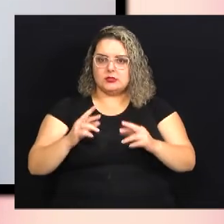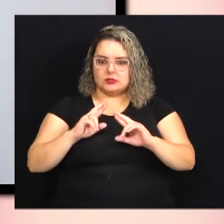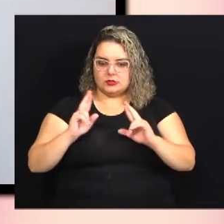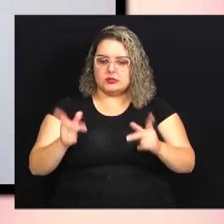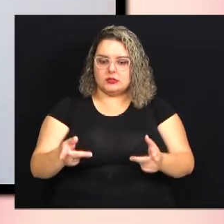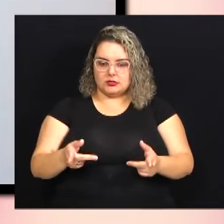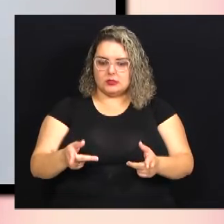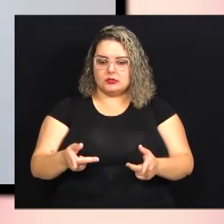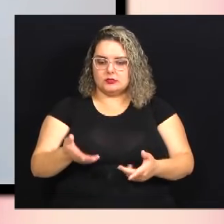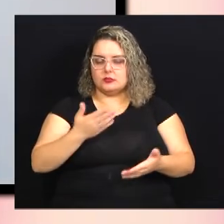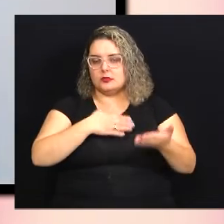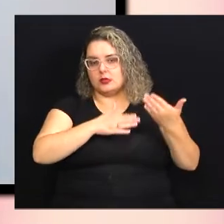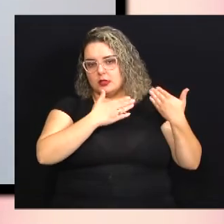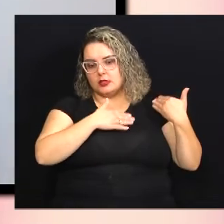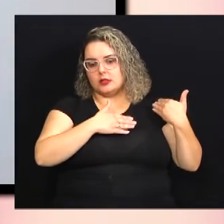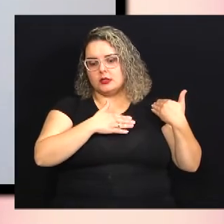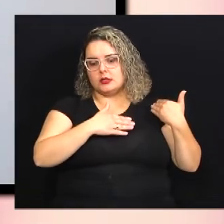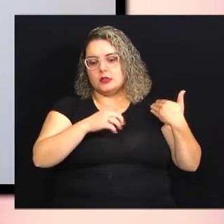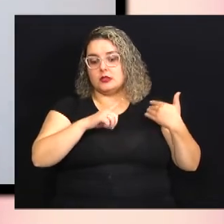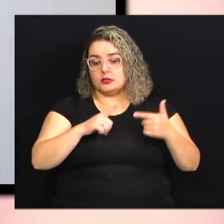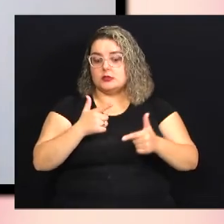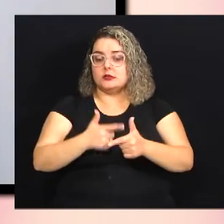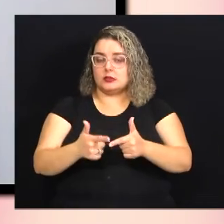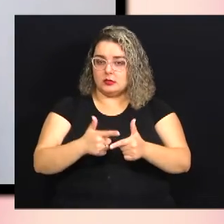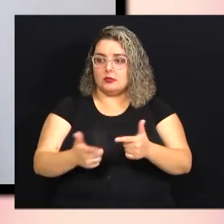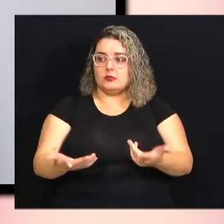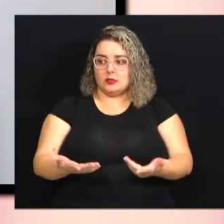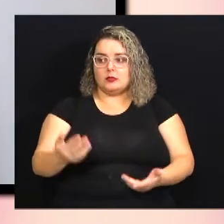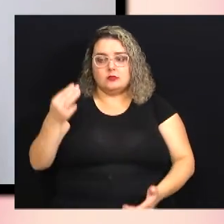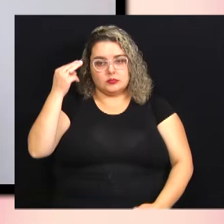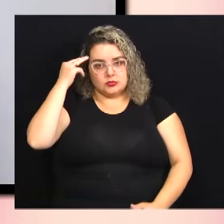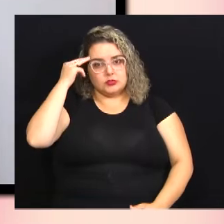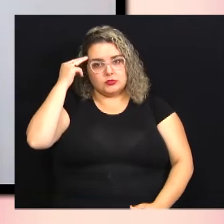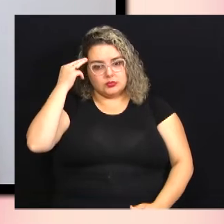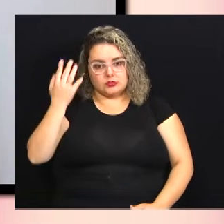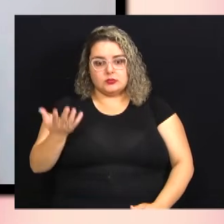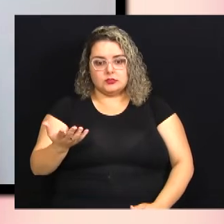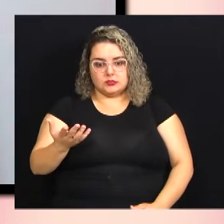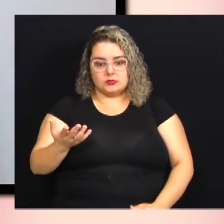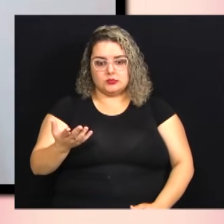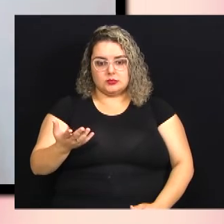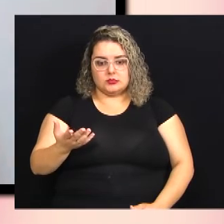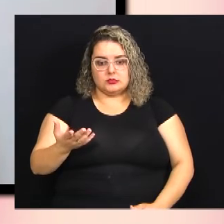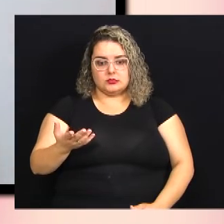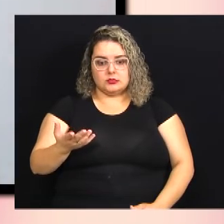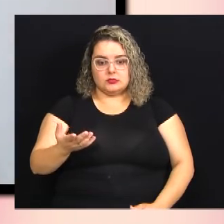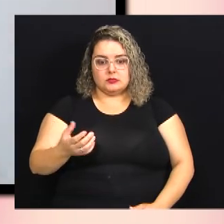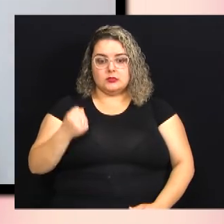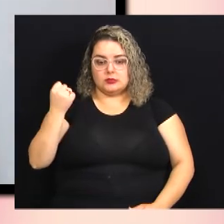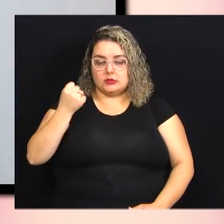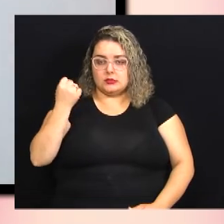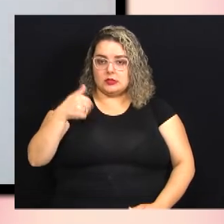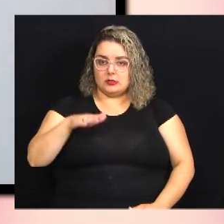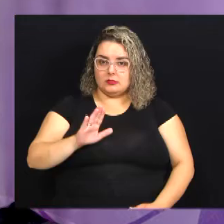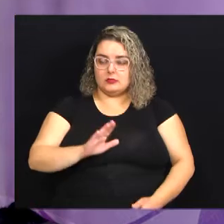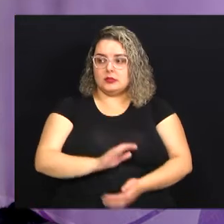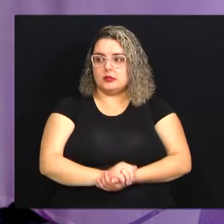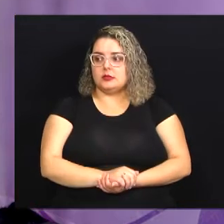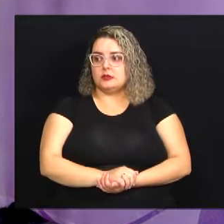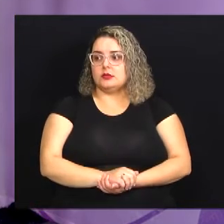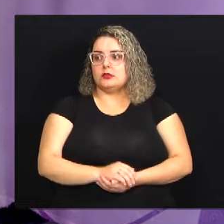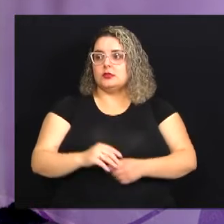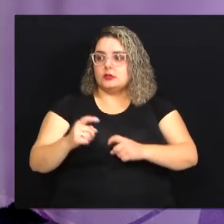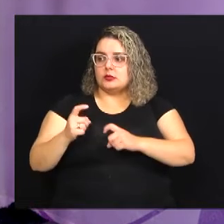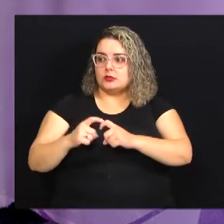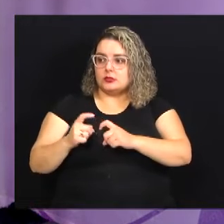está diferente do que era e que tem um problema de memória que está se agravando. E